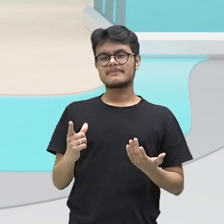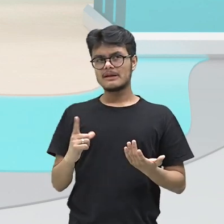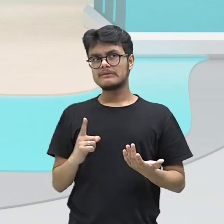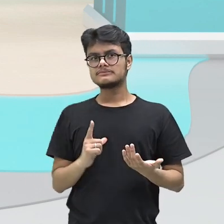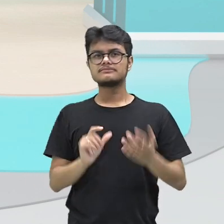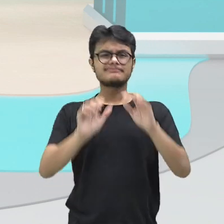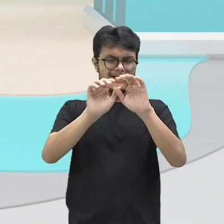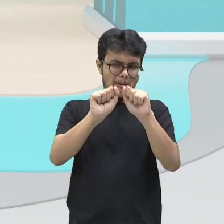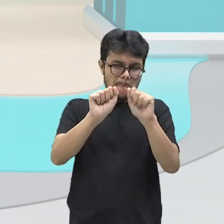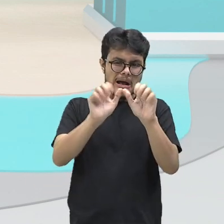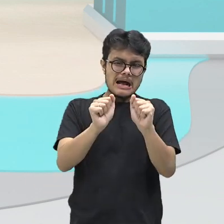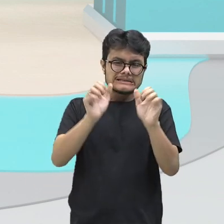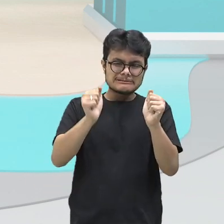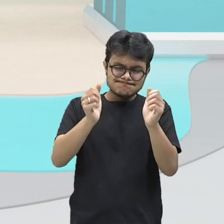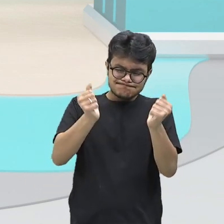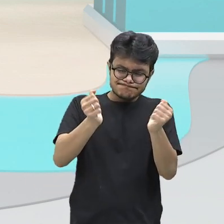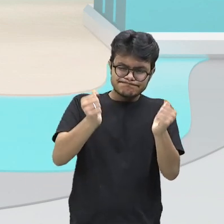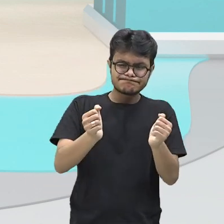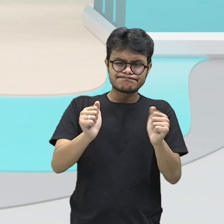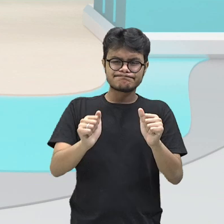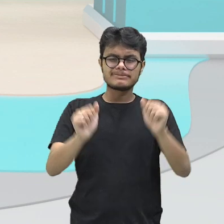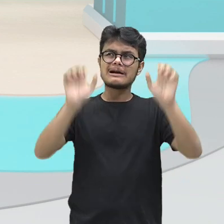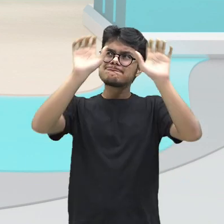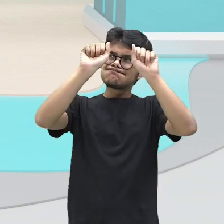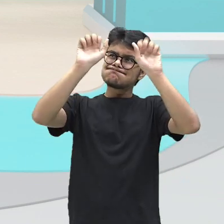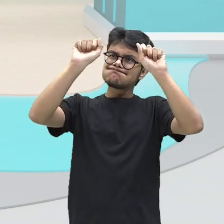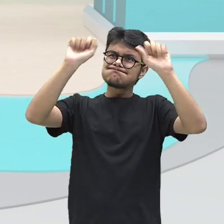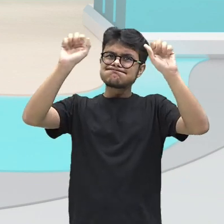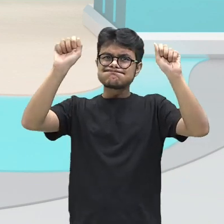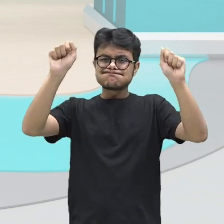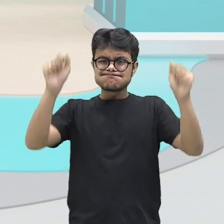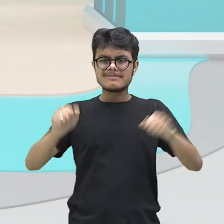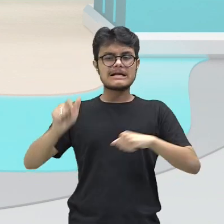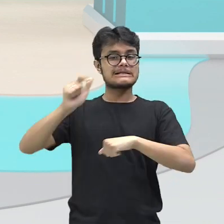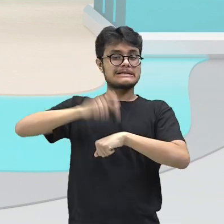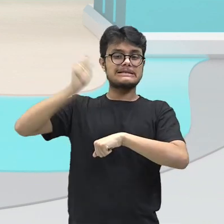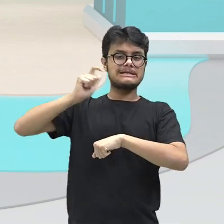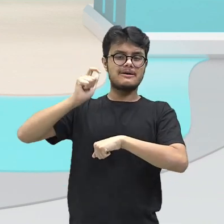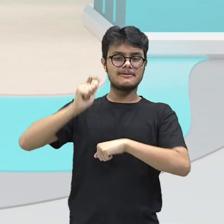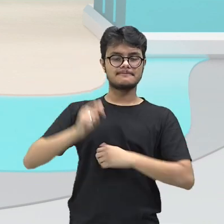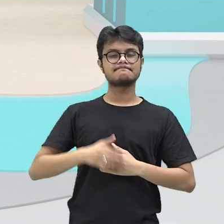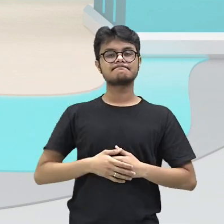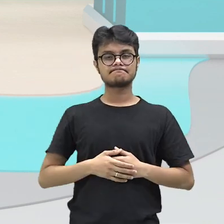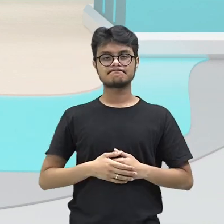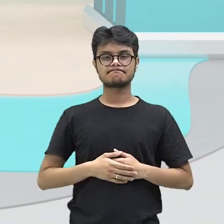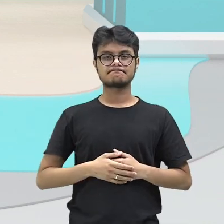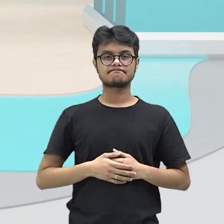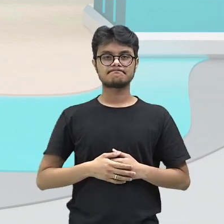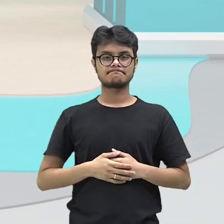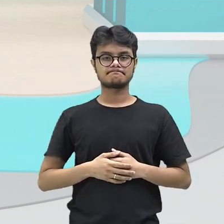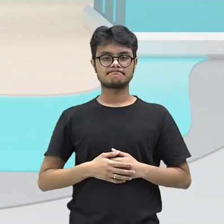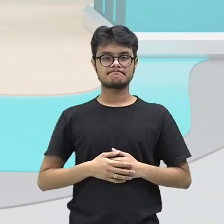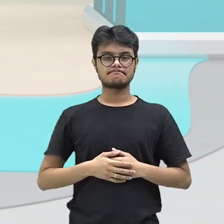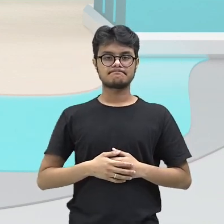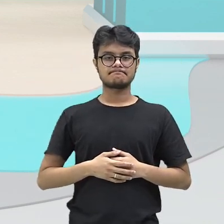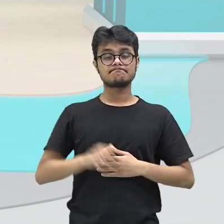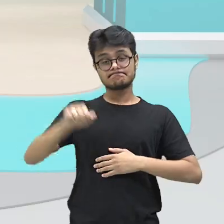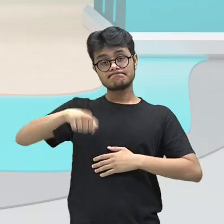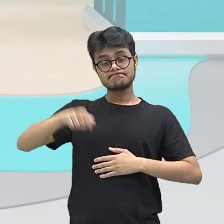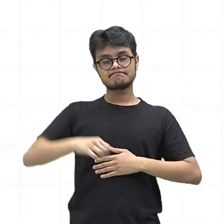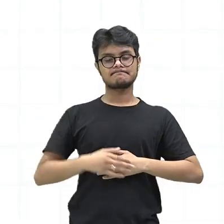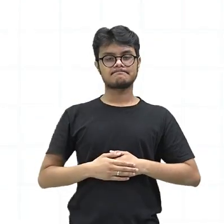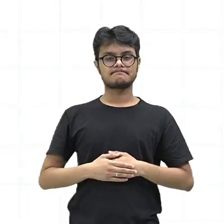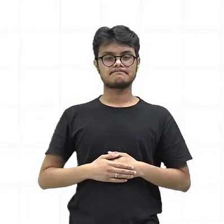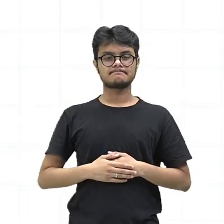massa, né, que está ali revestindo a parede, ela precisa estar fresca para poder a pintura ser realizada. A gente vai